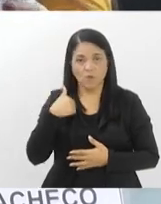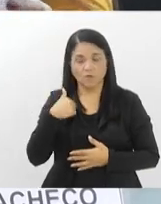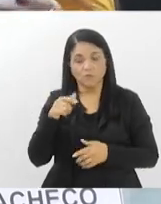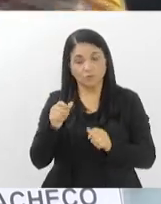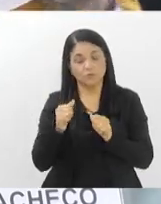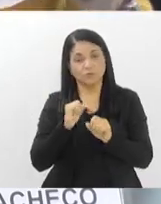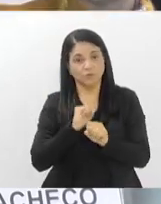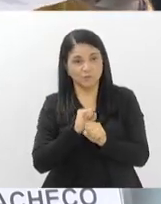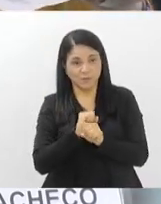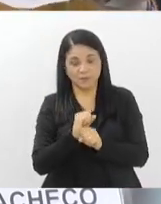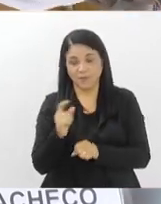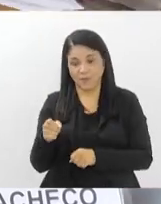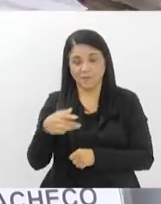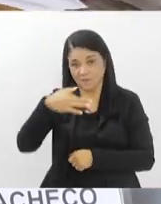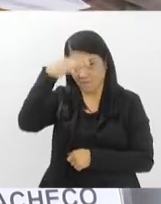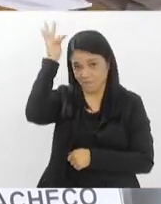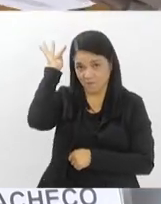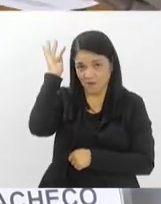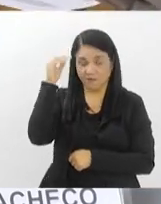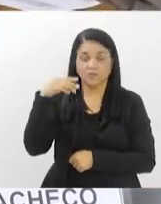Pacheco e o Mink.